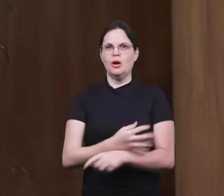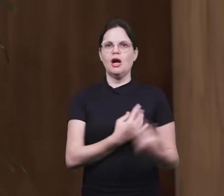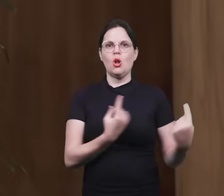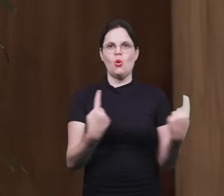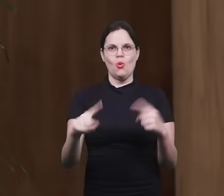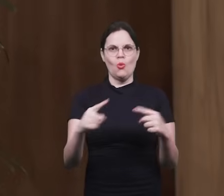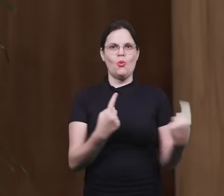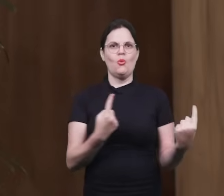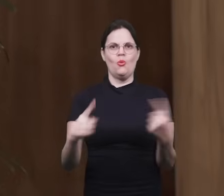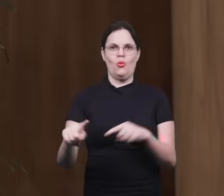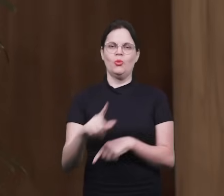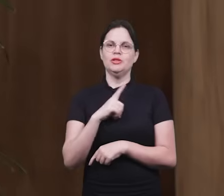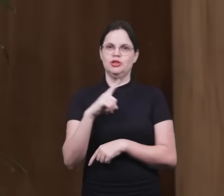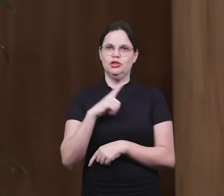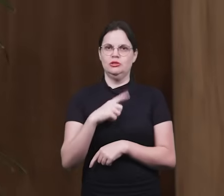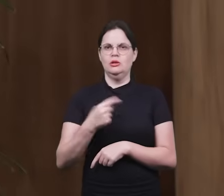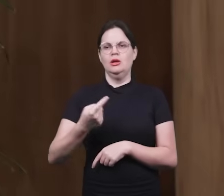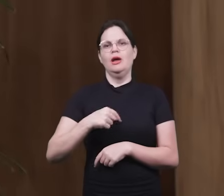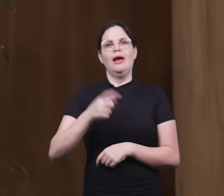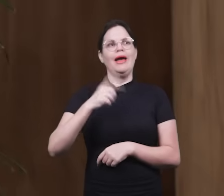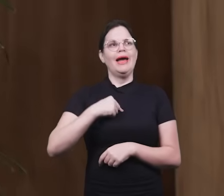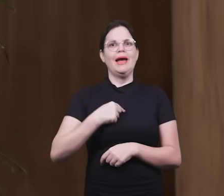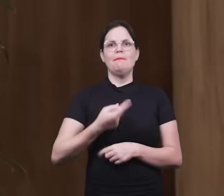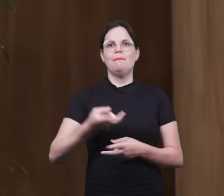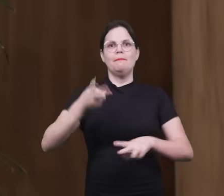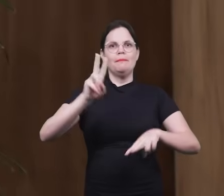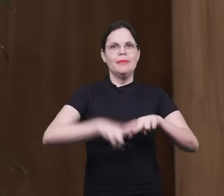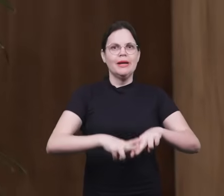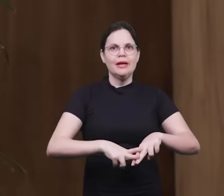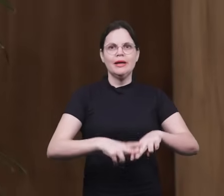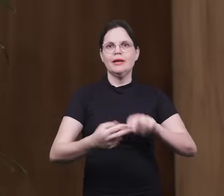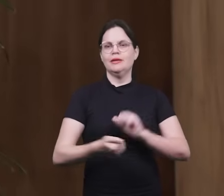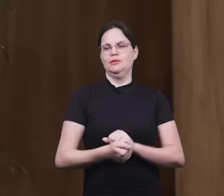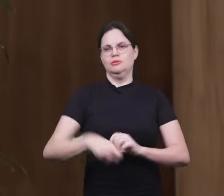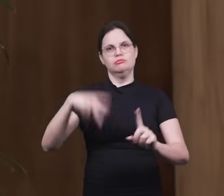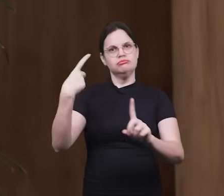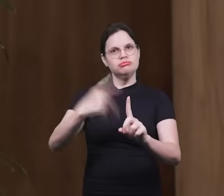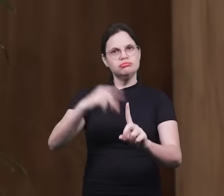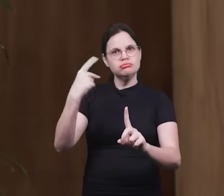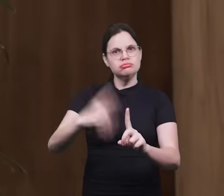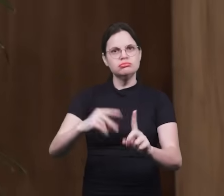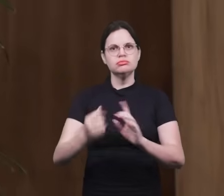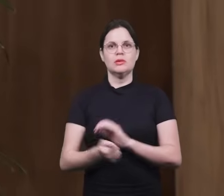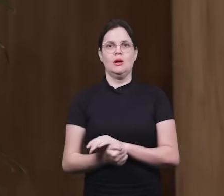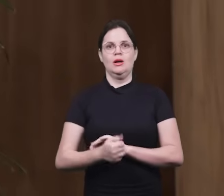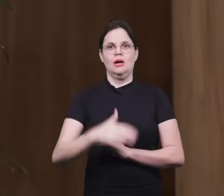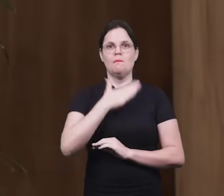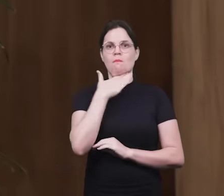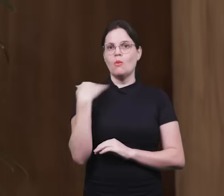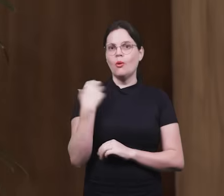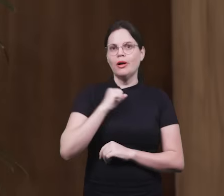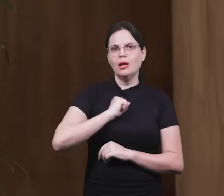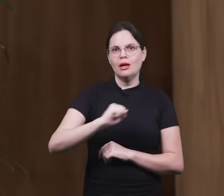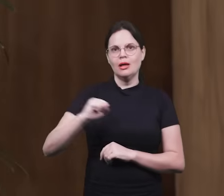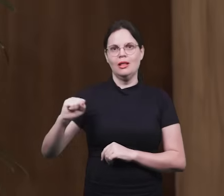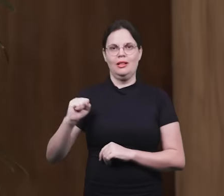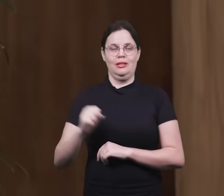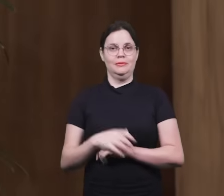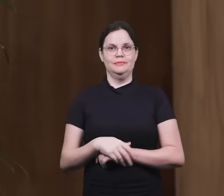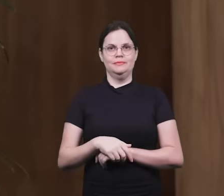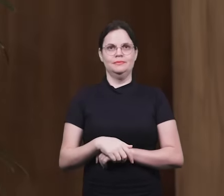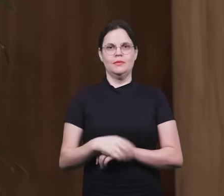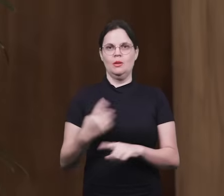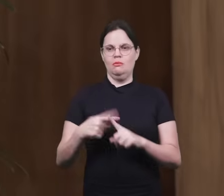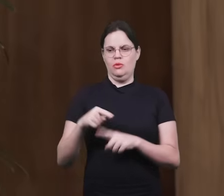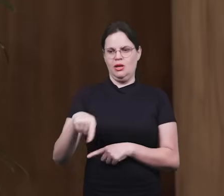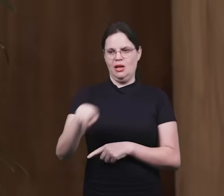as batalhas. Eles eram presos, eles eram açoitados, muitos eram mortos, porque